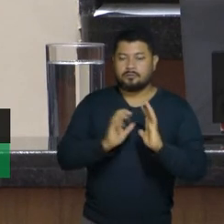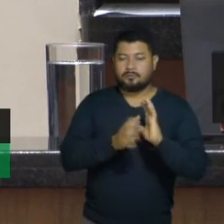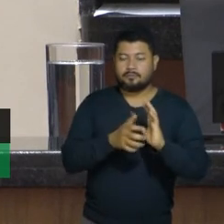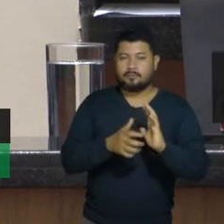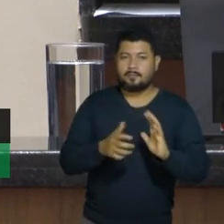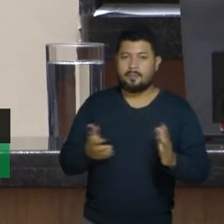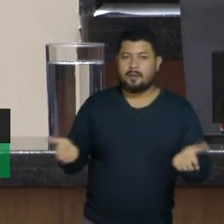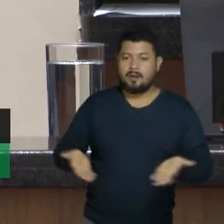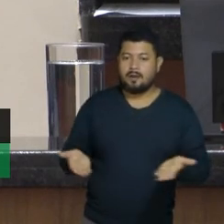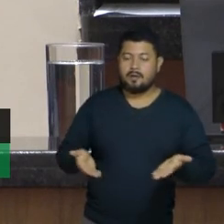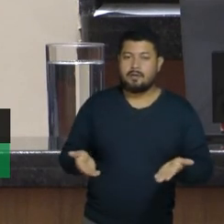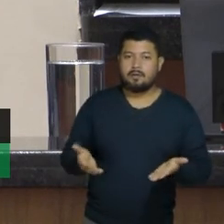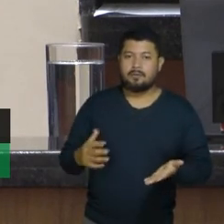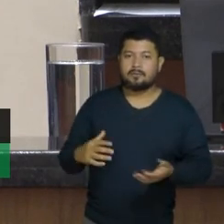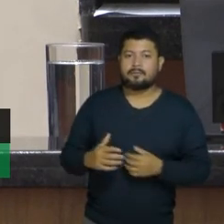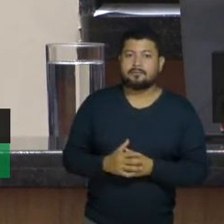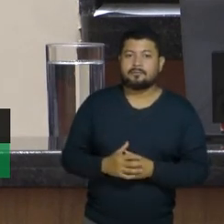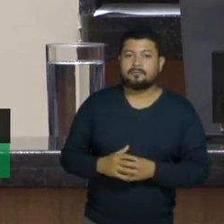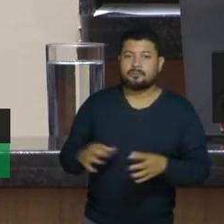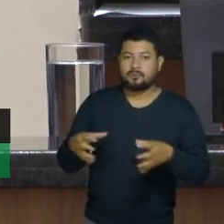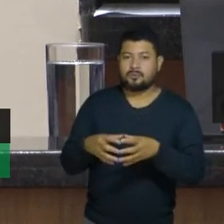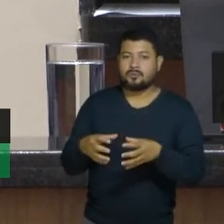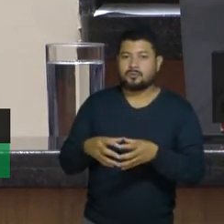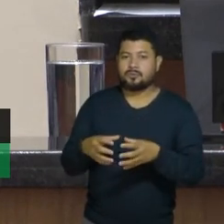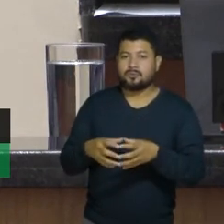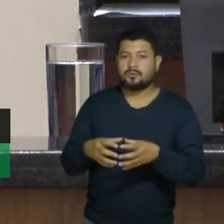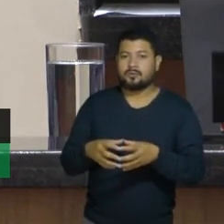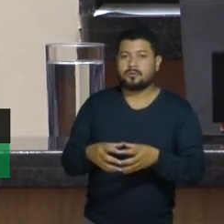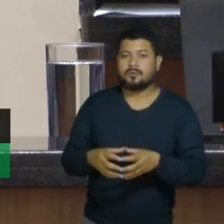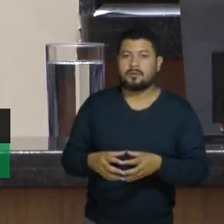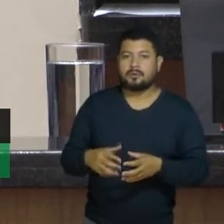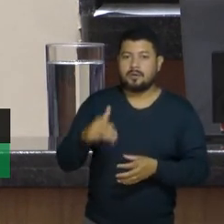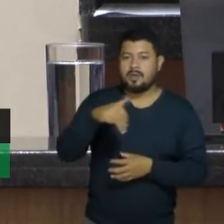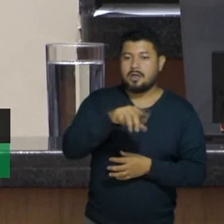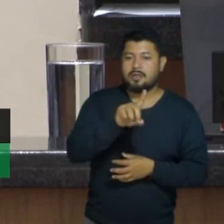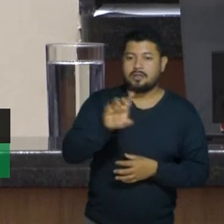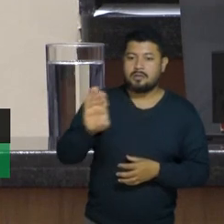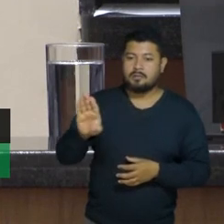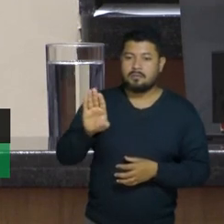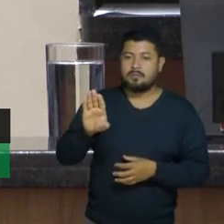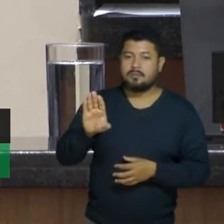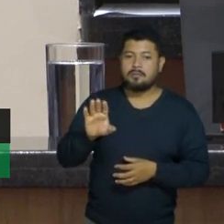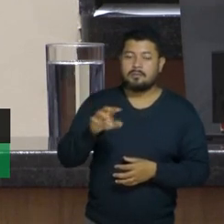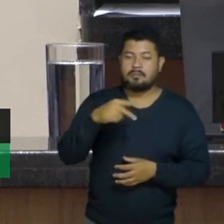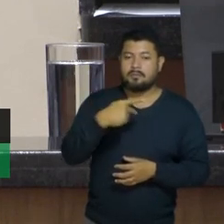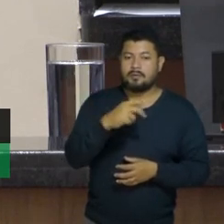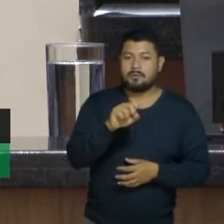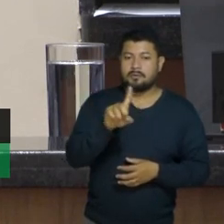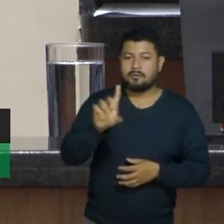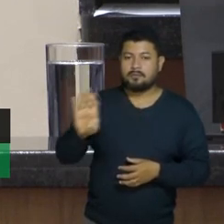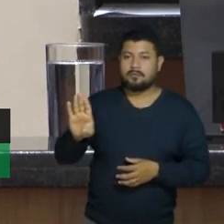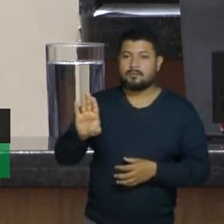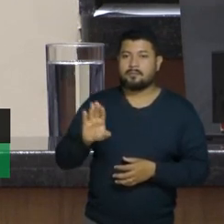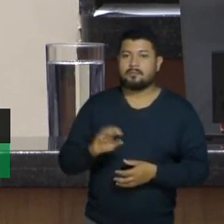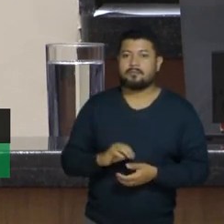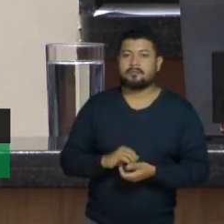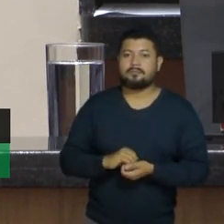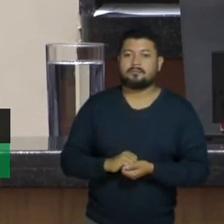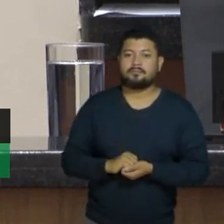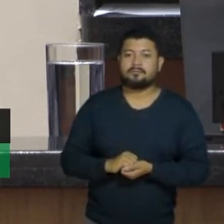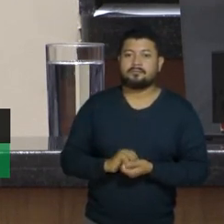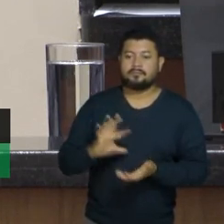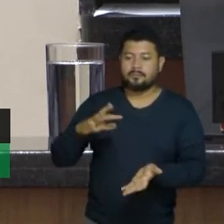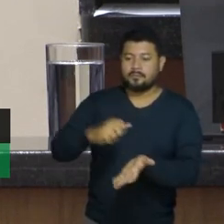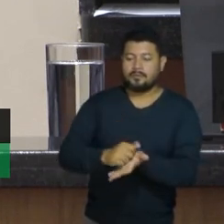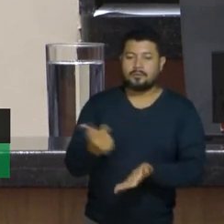pertence o horário ao Bloco Social Democrático, MDB, PSDB. Não temos